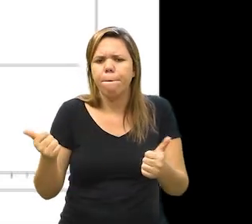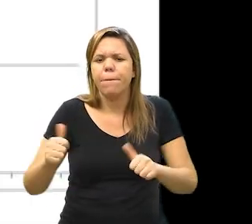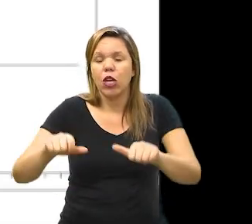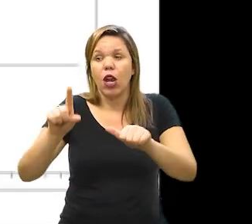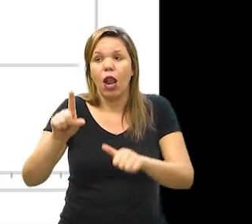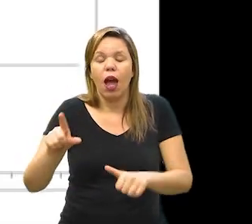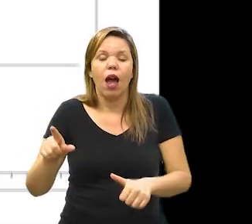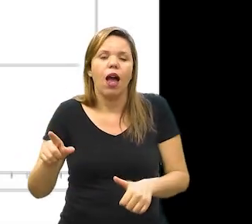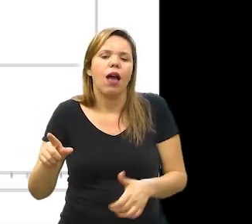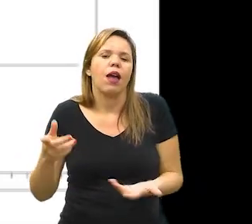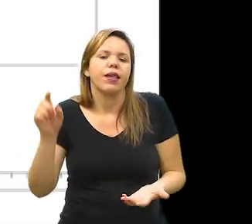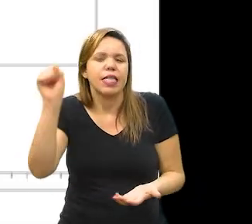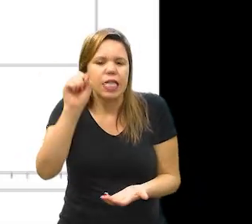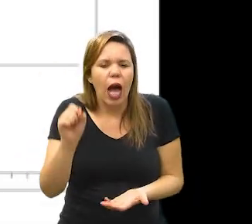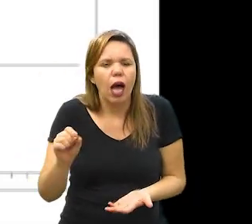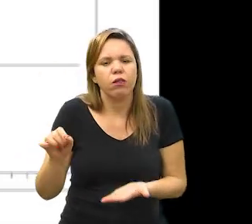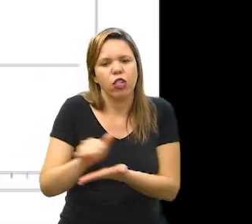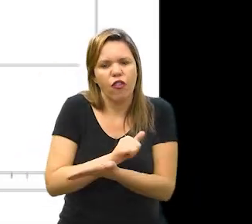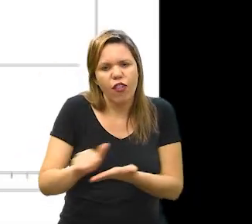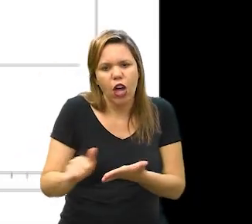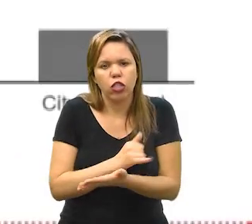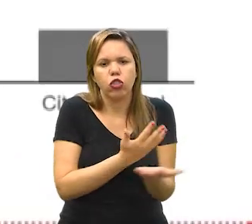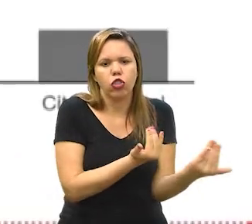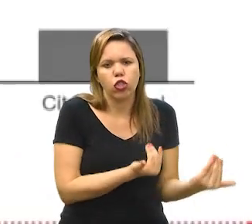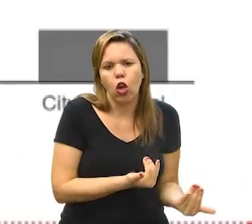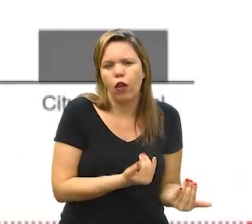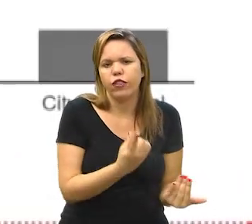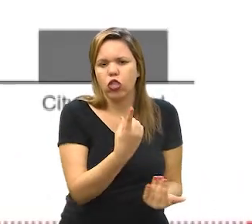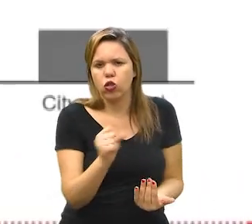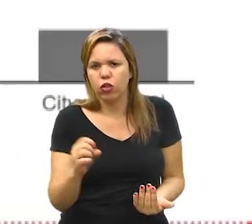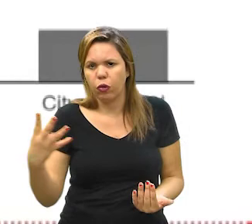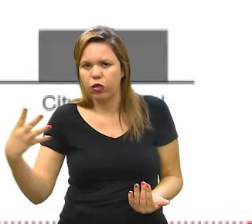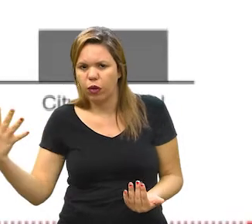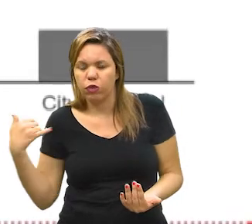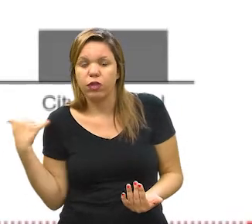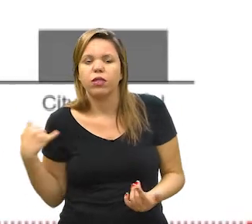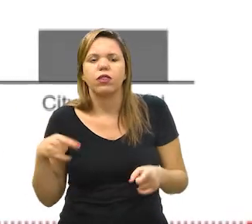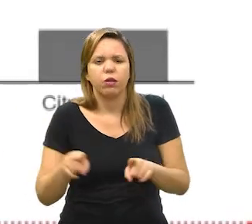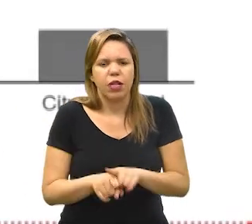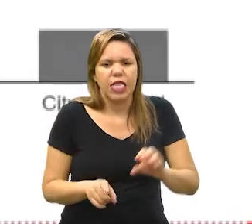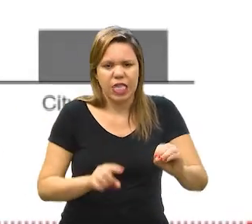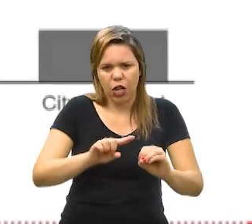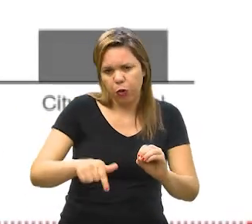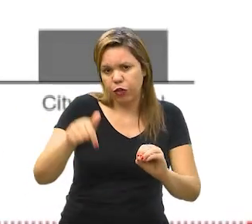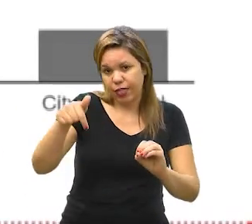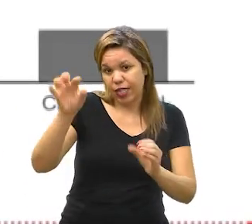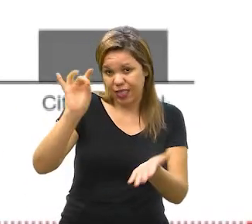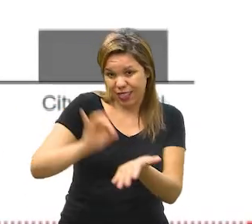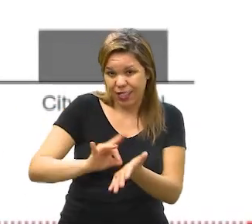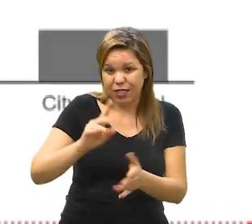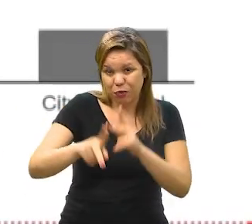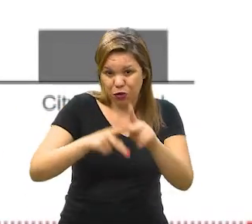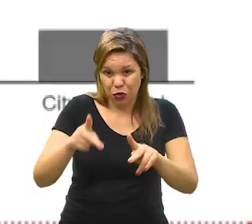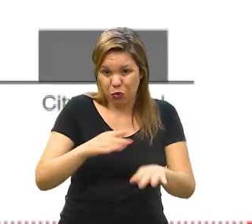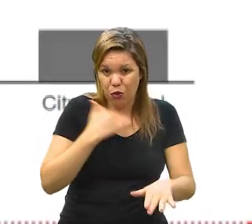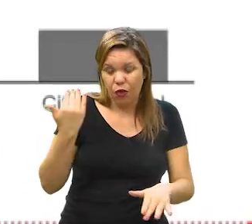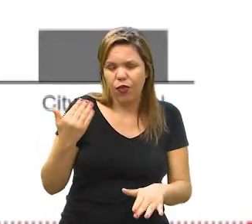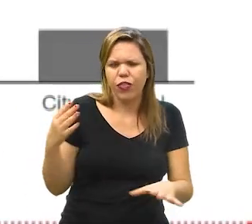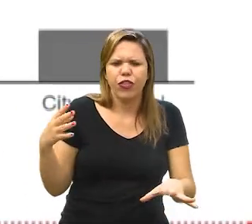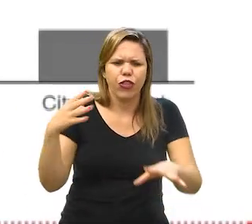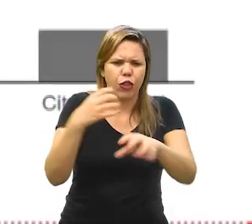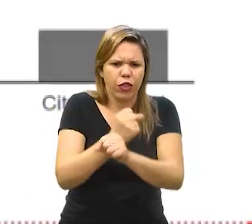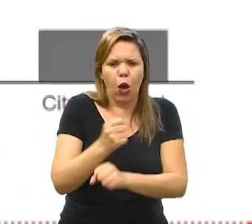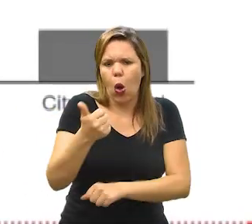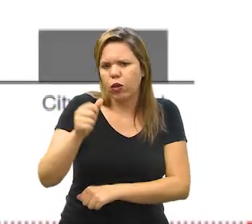Nova York, entre os jovens de 18 a 44 anos, embora apenas 0,7% dos casos confirmados vieram a óbito, um total